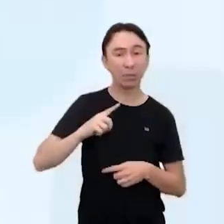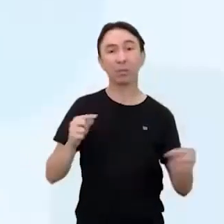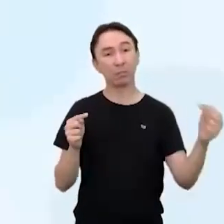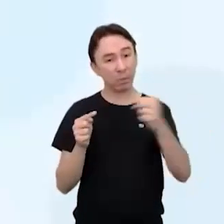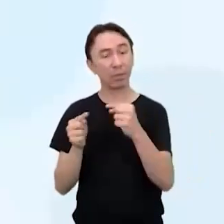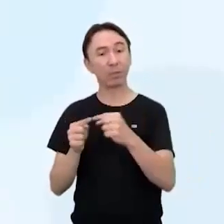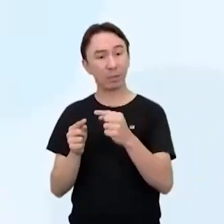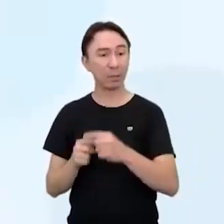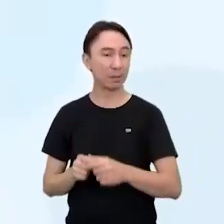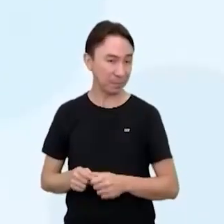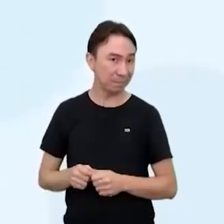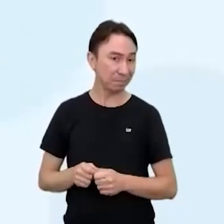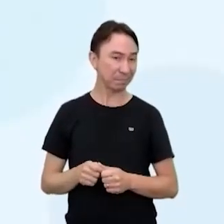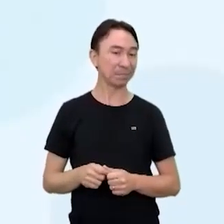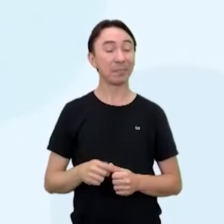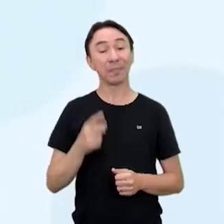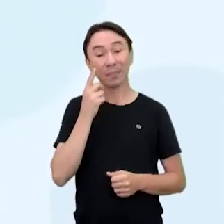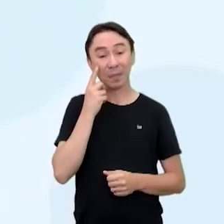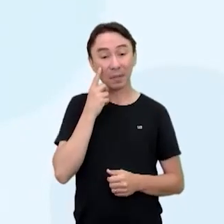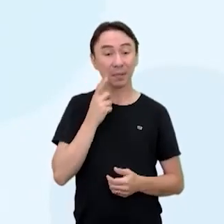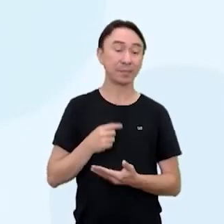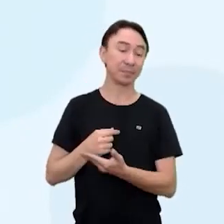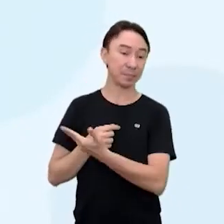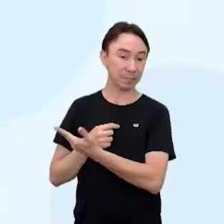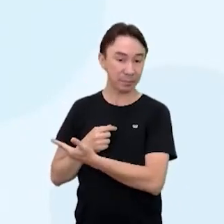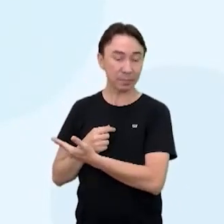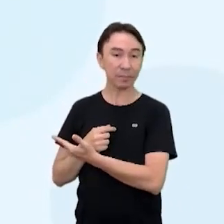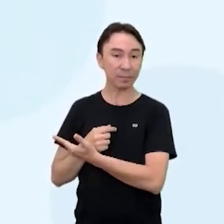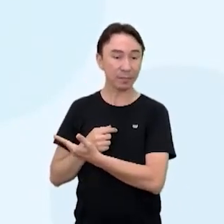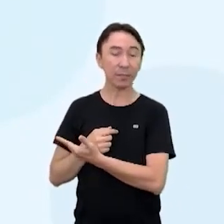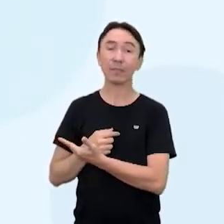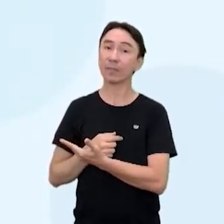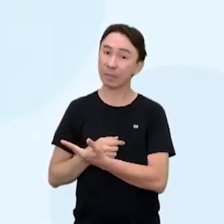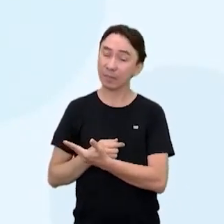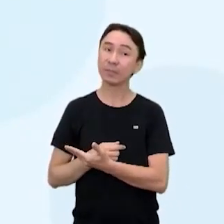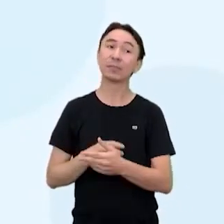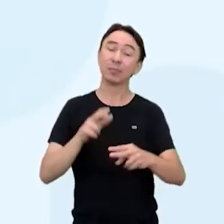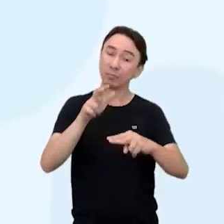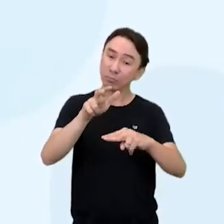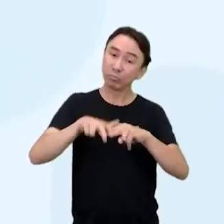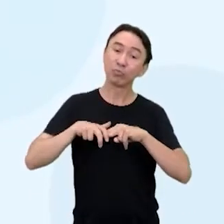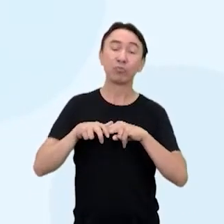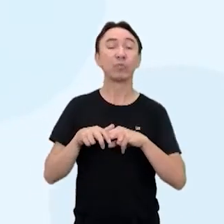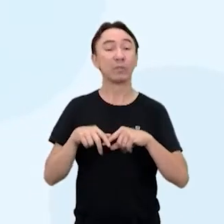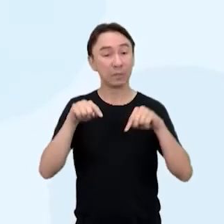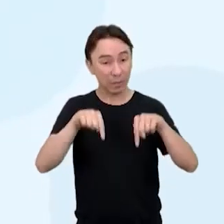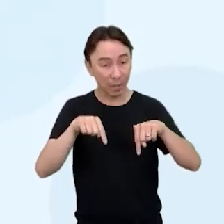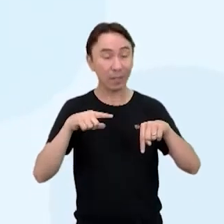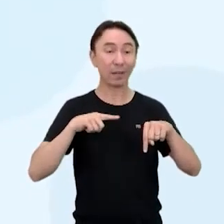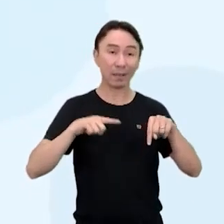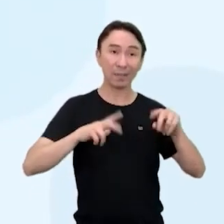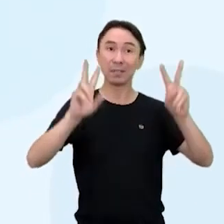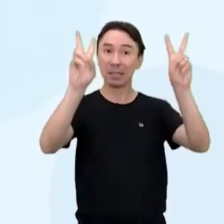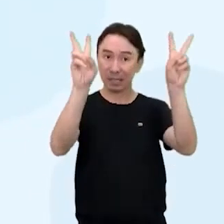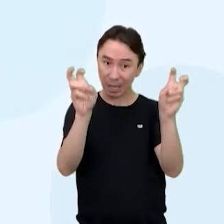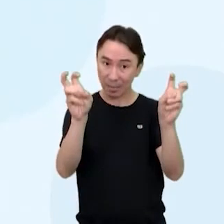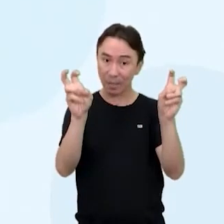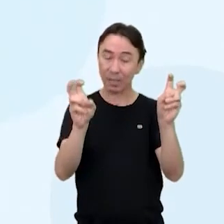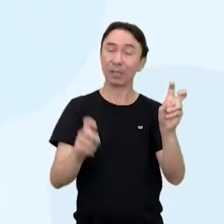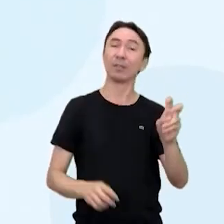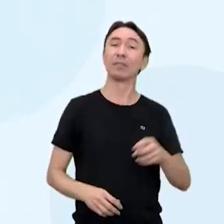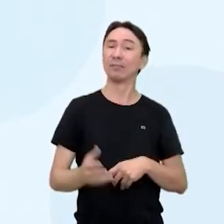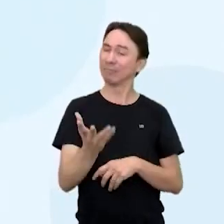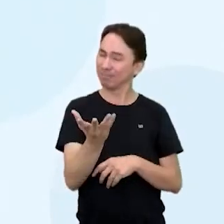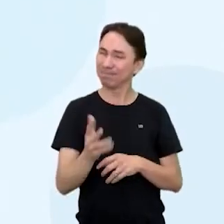eu estou conversando com vocês. Bota no LED. É por isso que quando a gente trabalhar esse tema, a gente vai